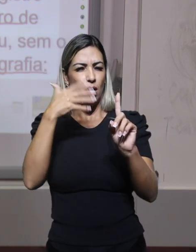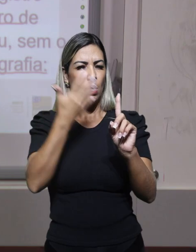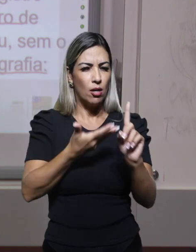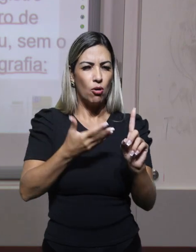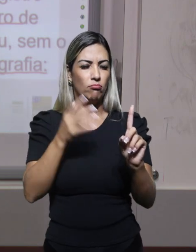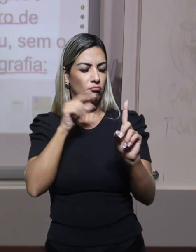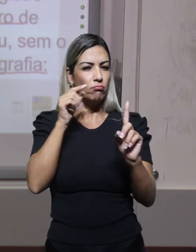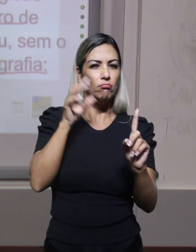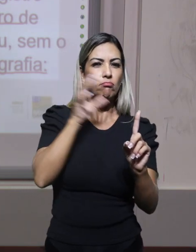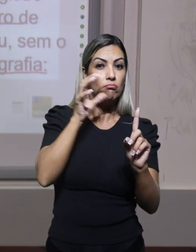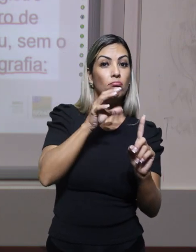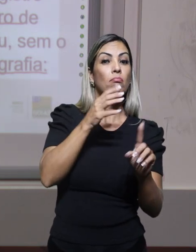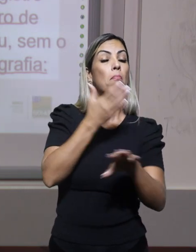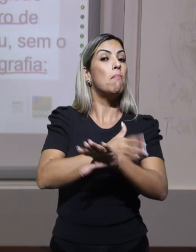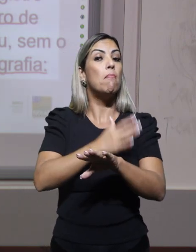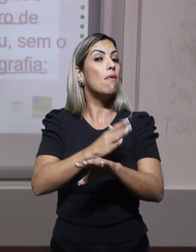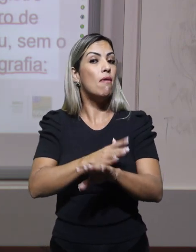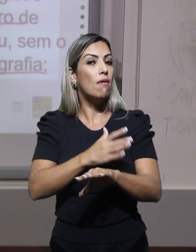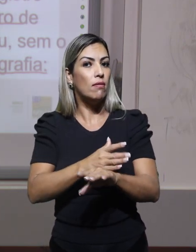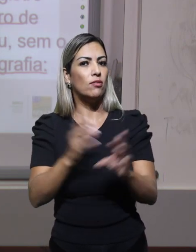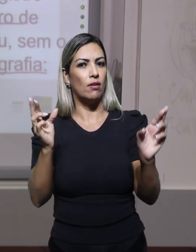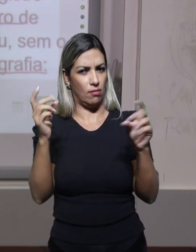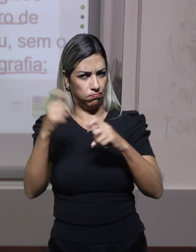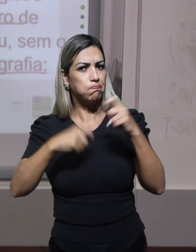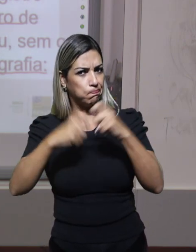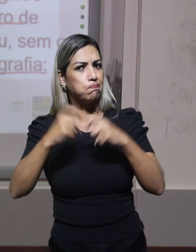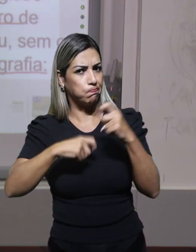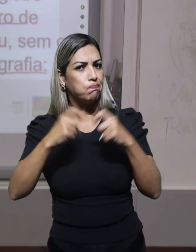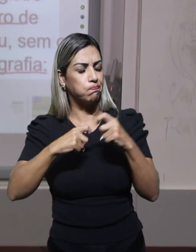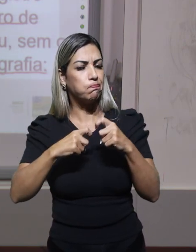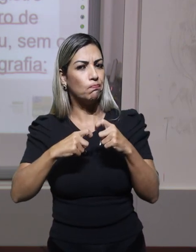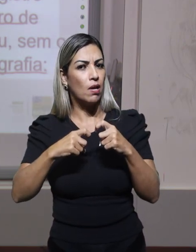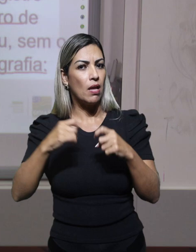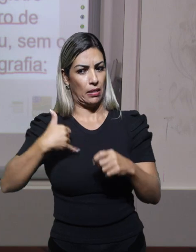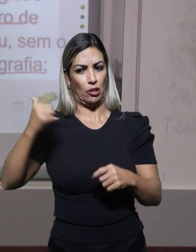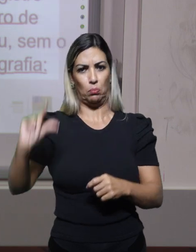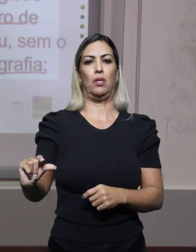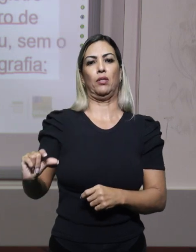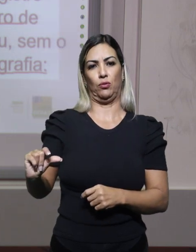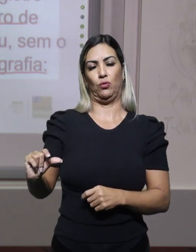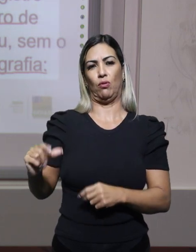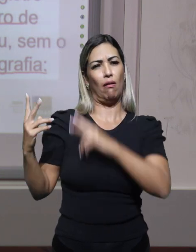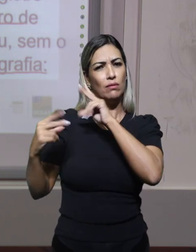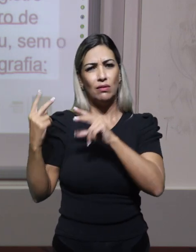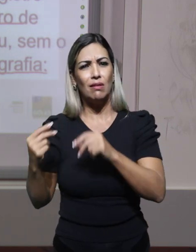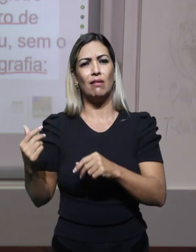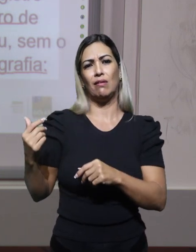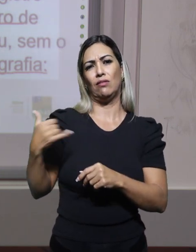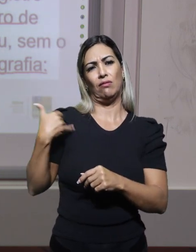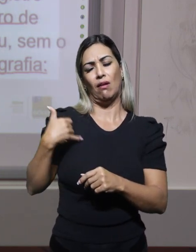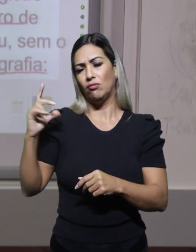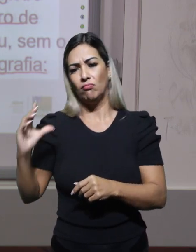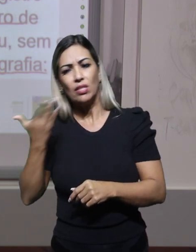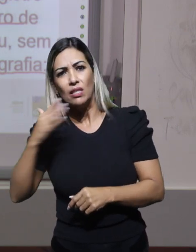que de maneira indireta, a praticar relações sexuais com menores de idade, com adolescentes,